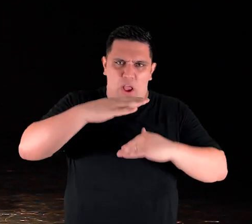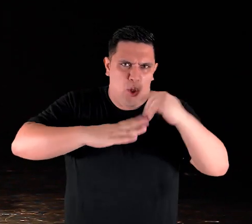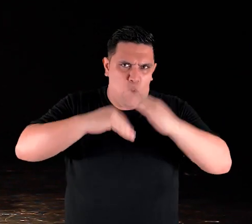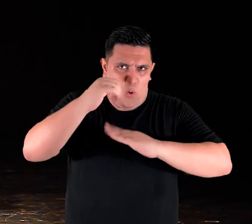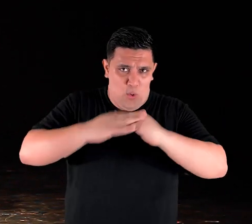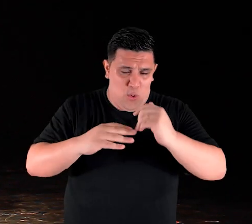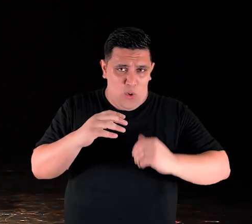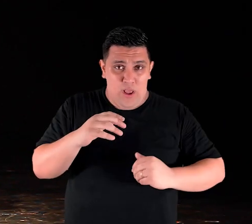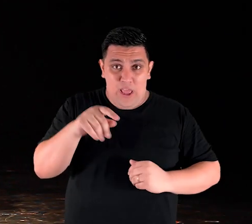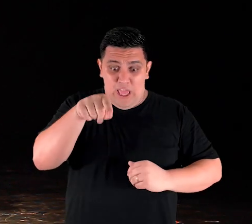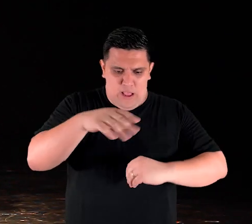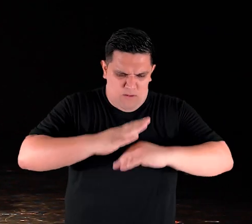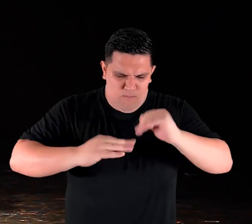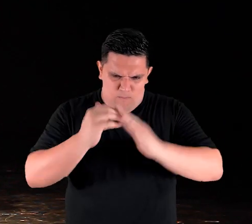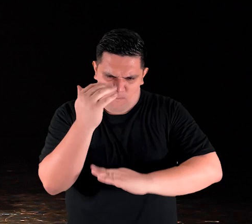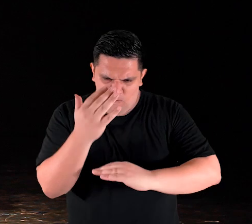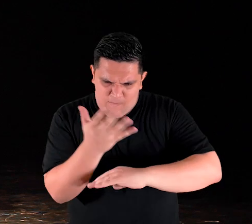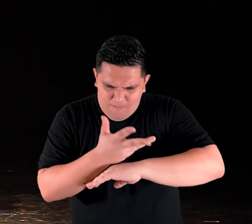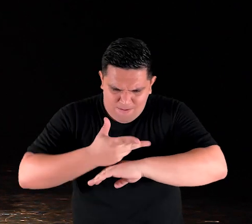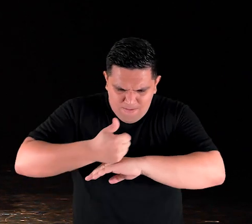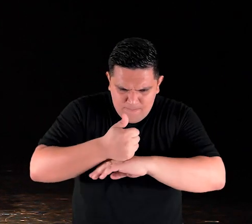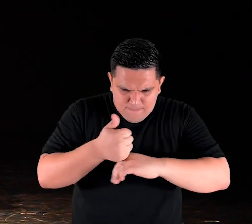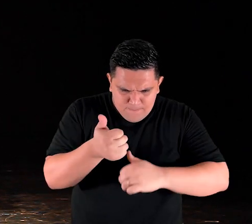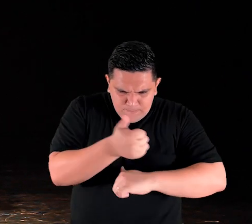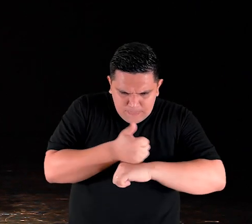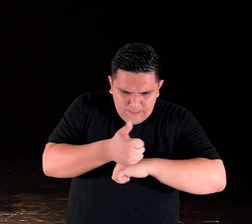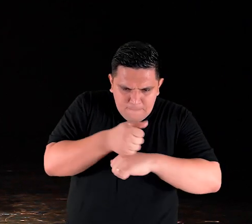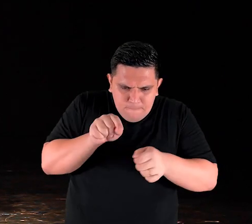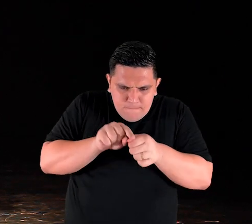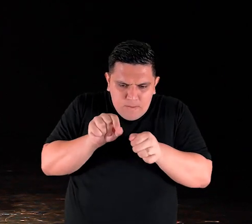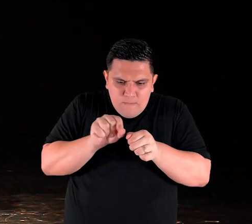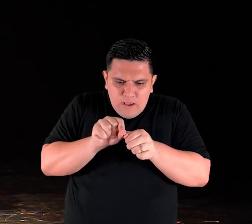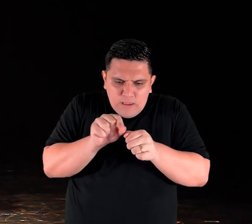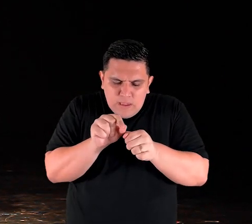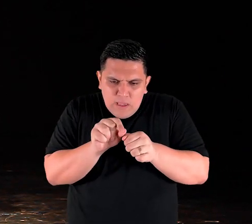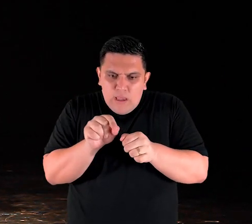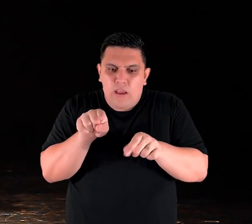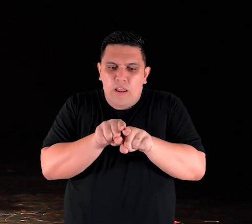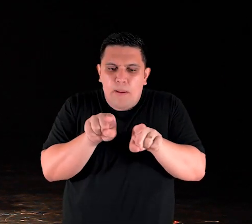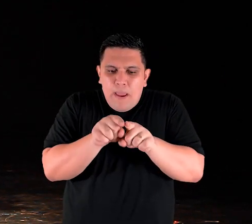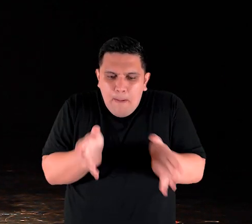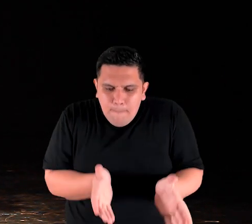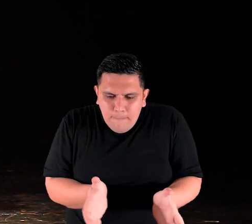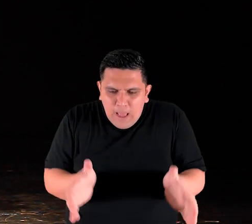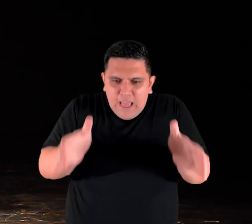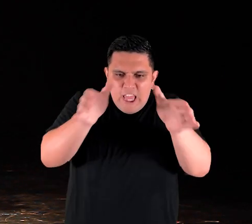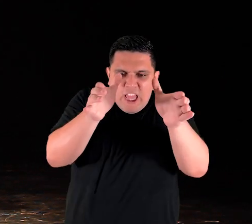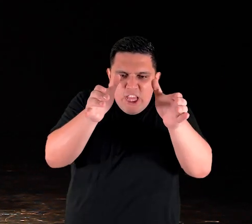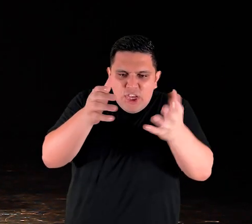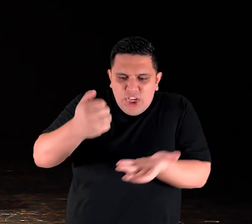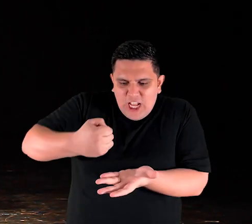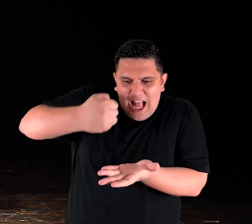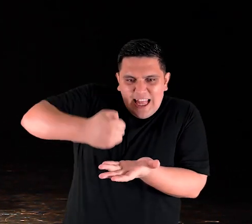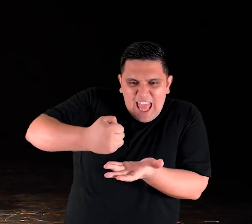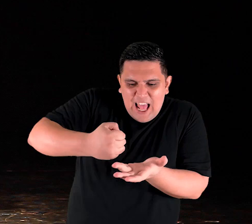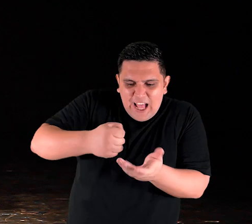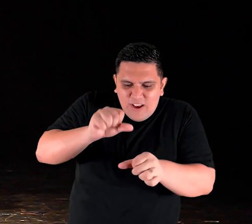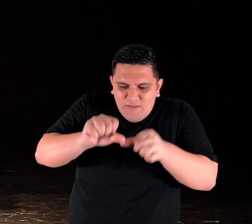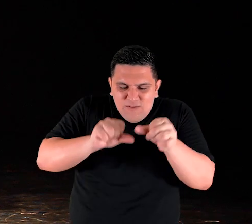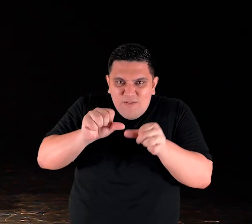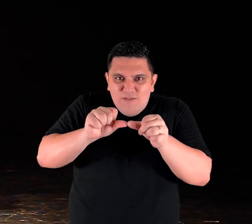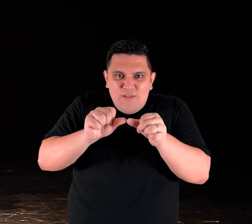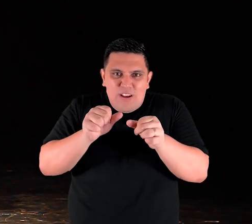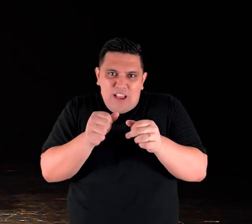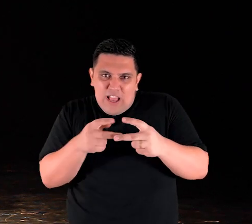Ele, com muita habilidade, ele fabricava e reformava barris, vasilhames, canecas.